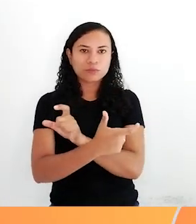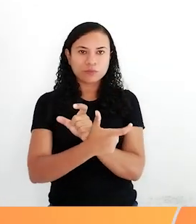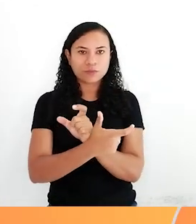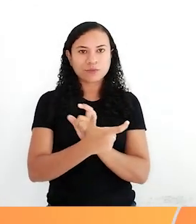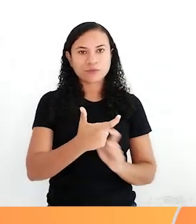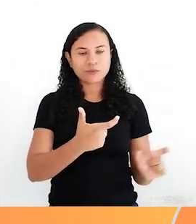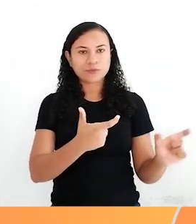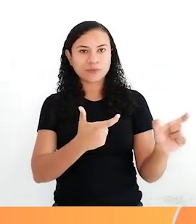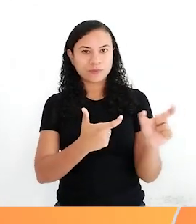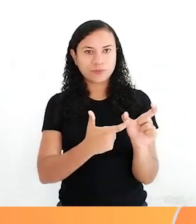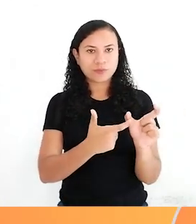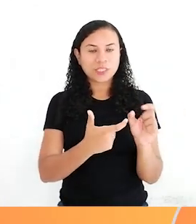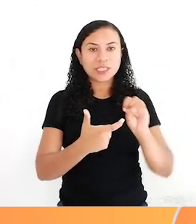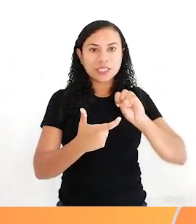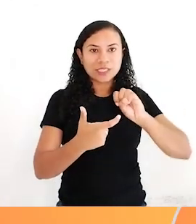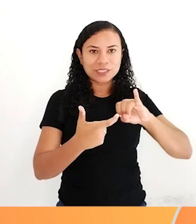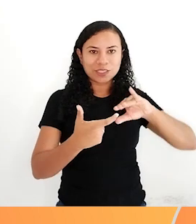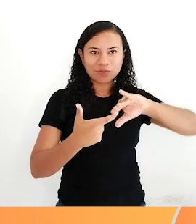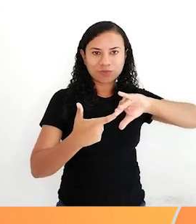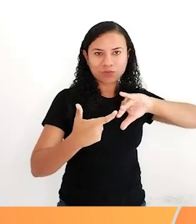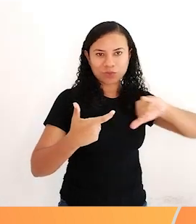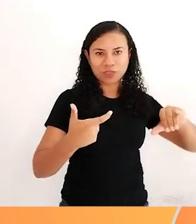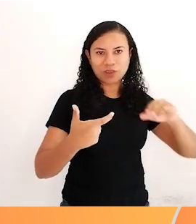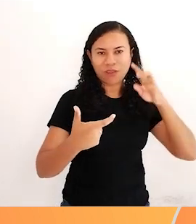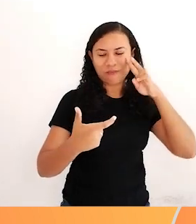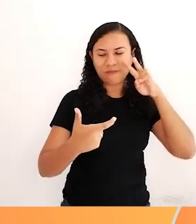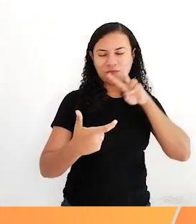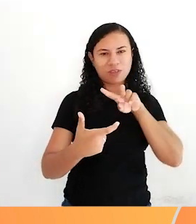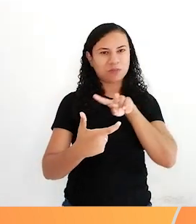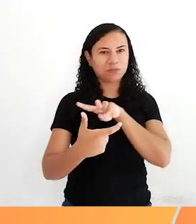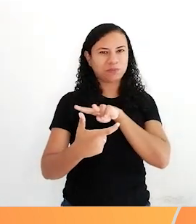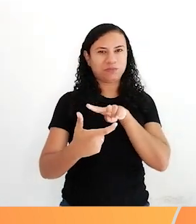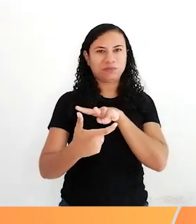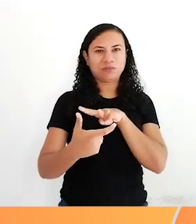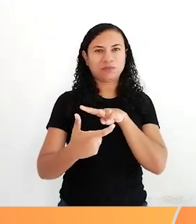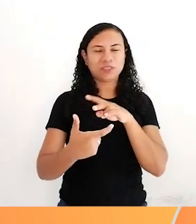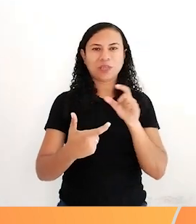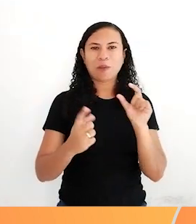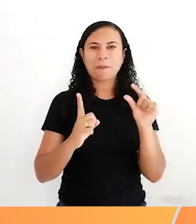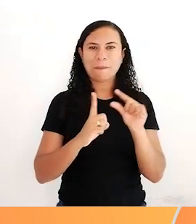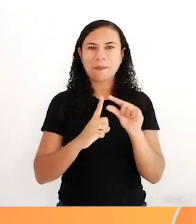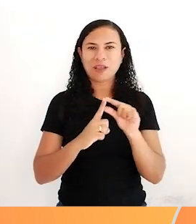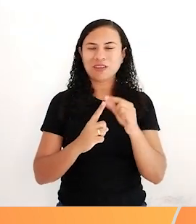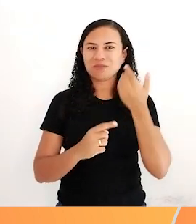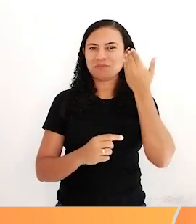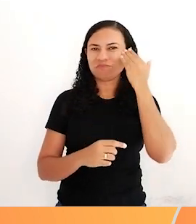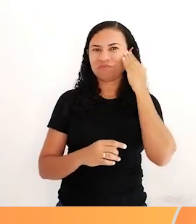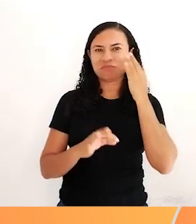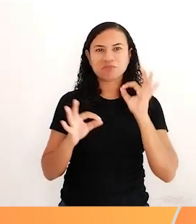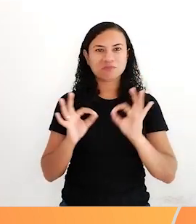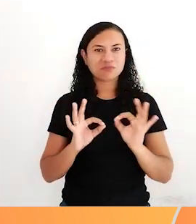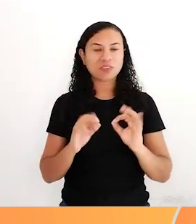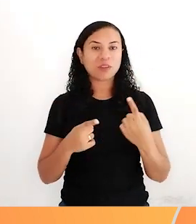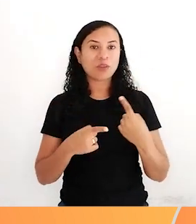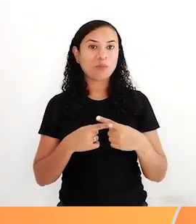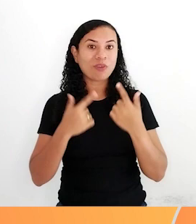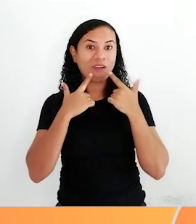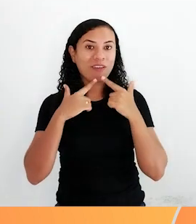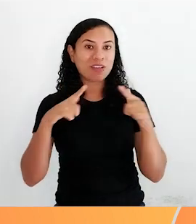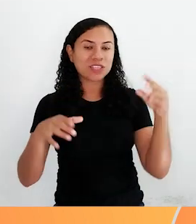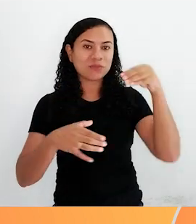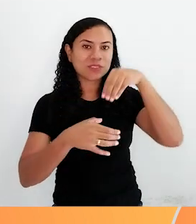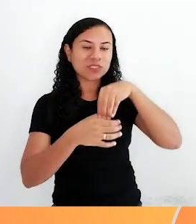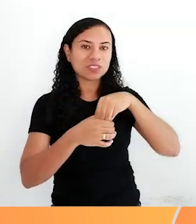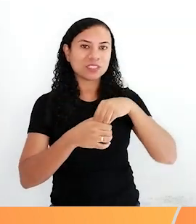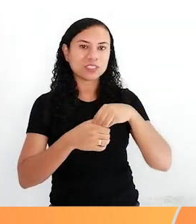que a presença de apenas um desses afixos não é suficiente para formar uma nova palavra, pois em nossa língua não existem as